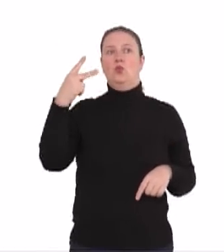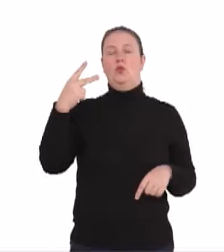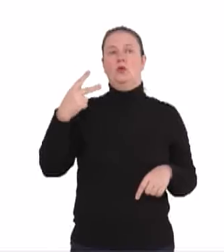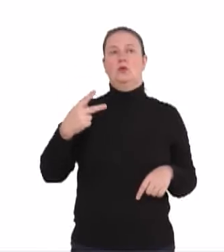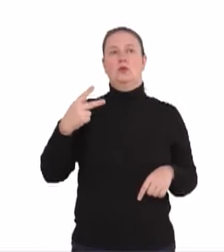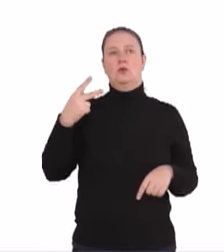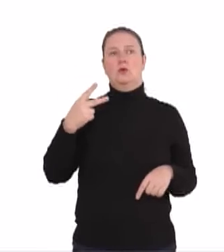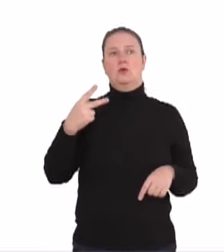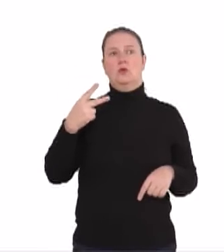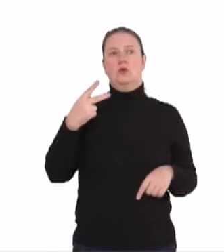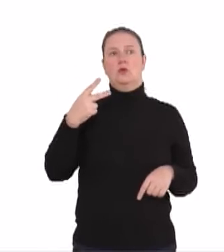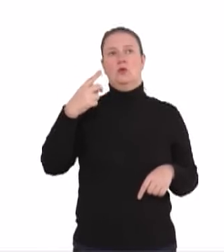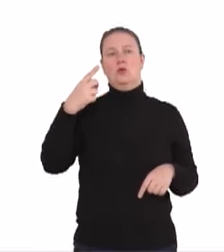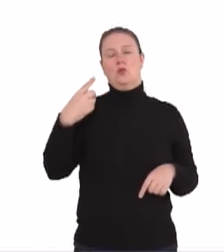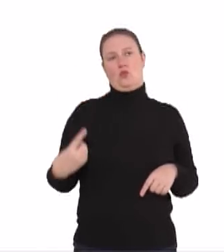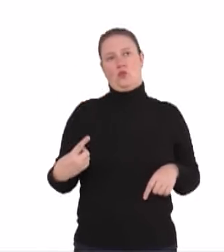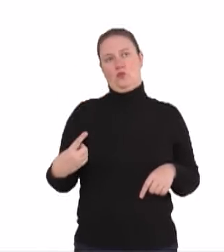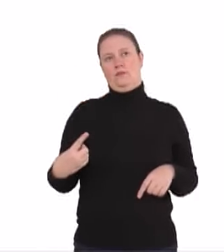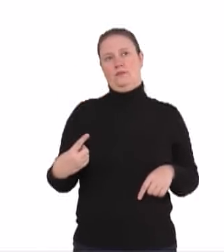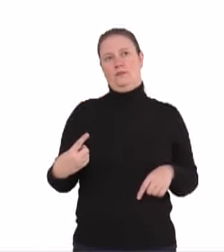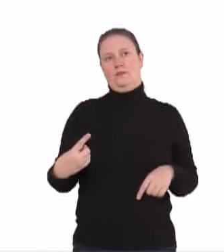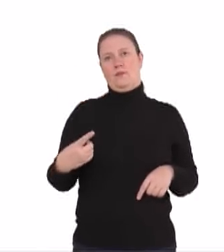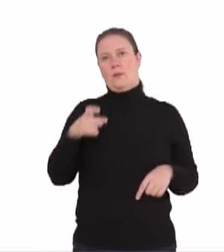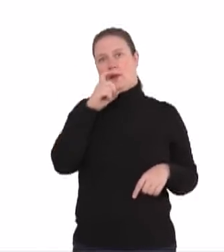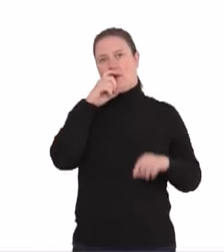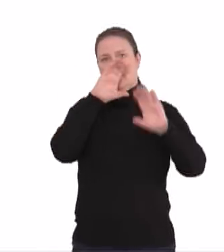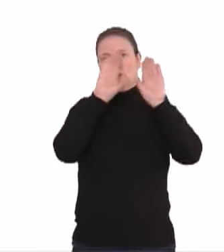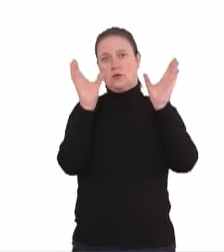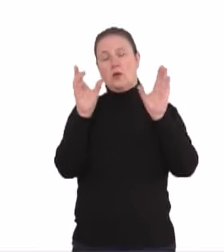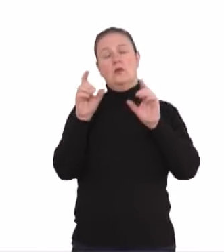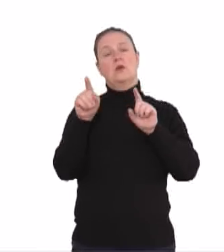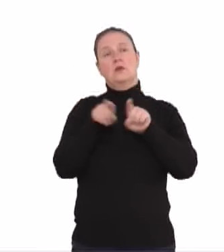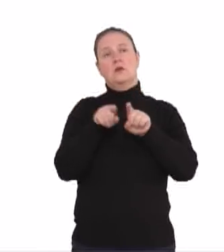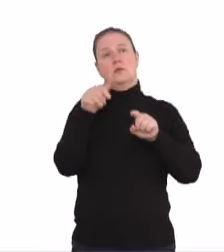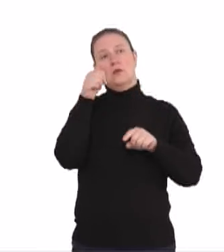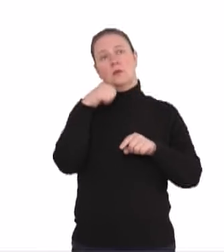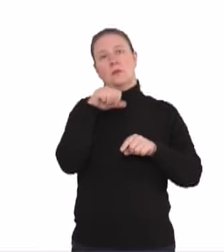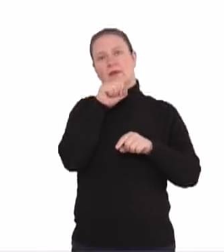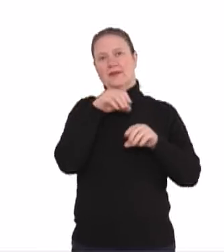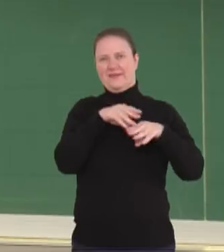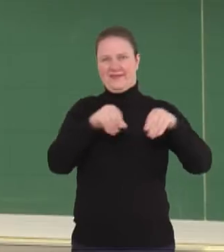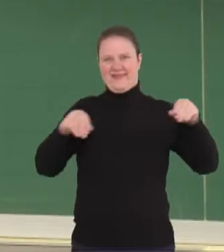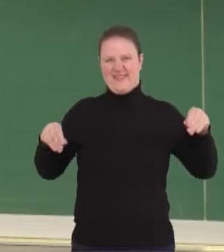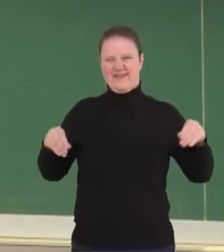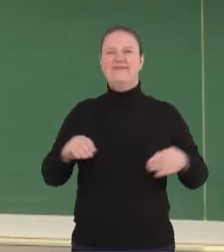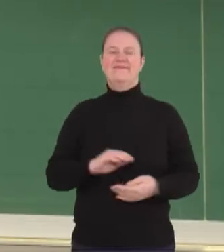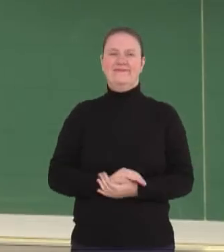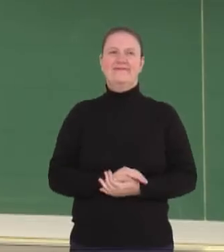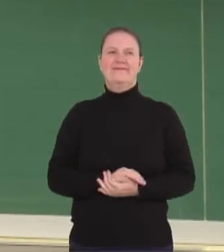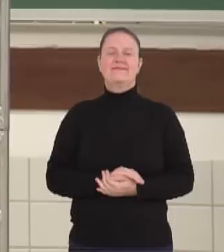Papatuanuku. Mãe terra 1, Ranginu. Certo? Então ficou essa sequência aí, ok?